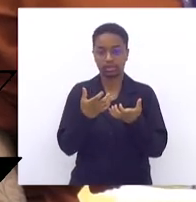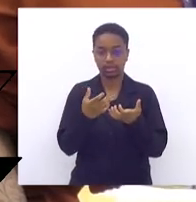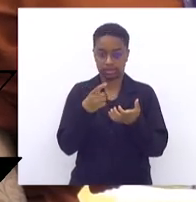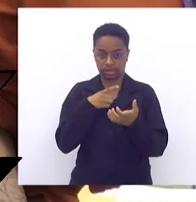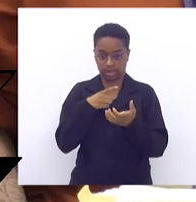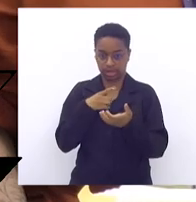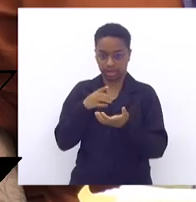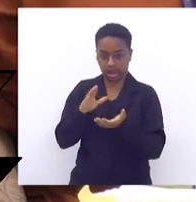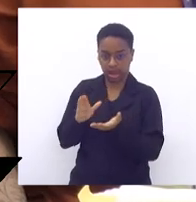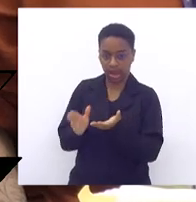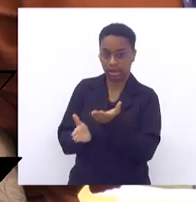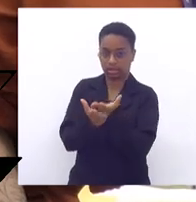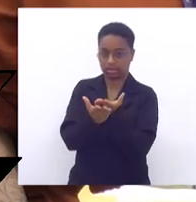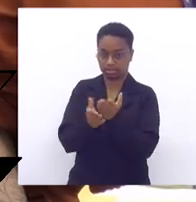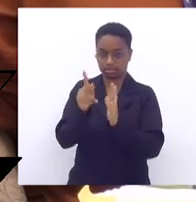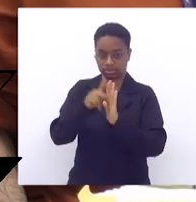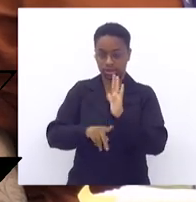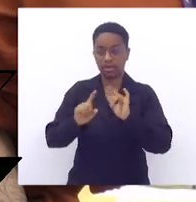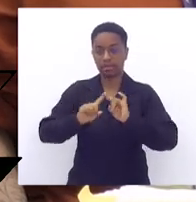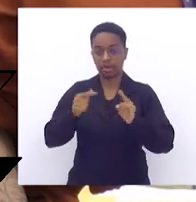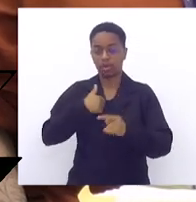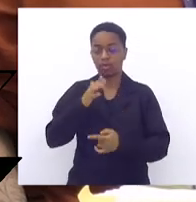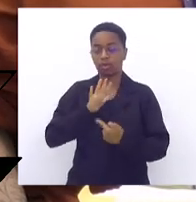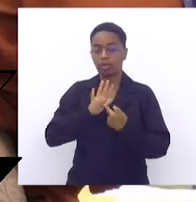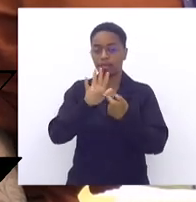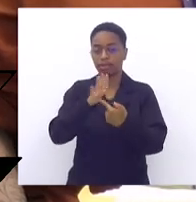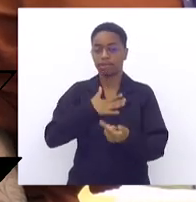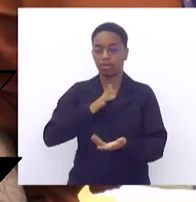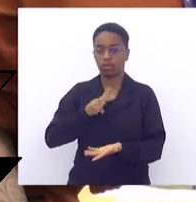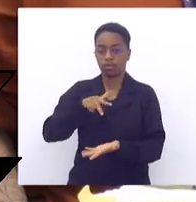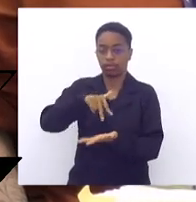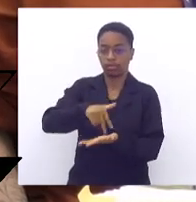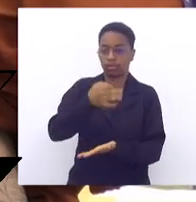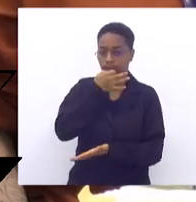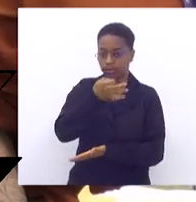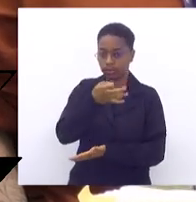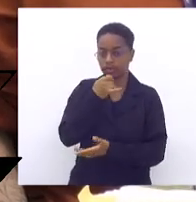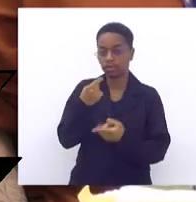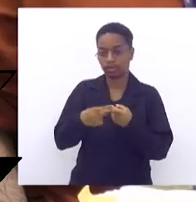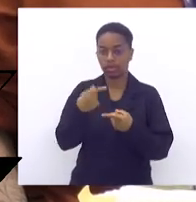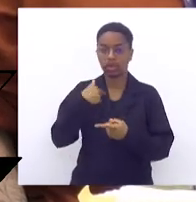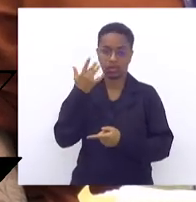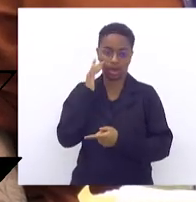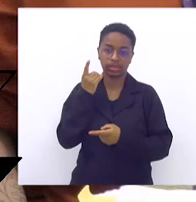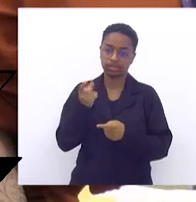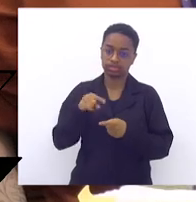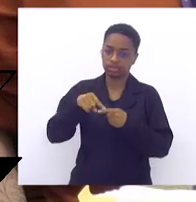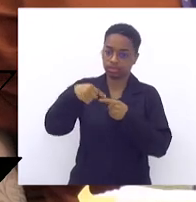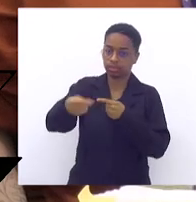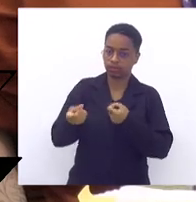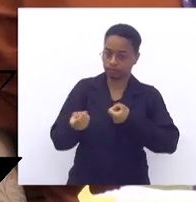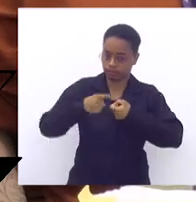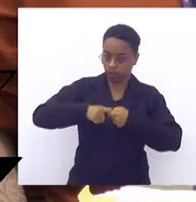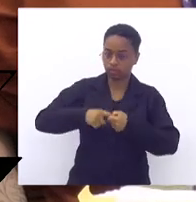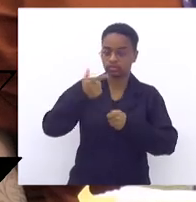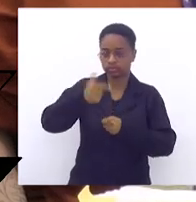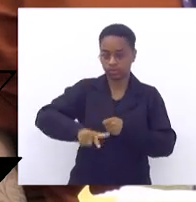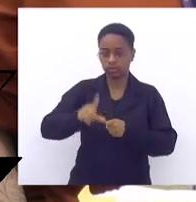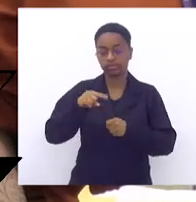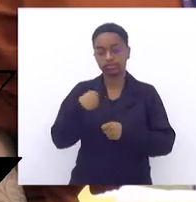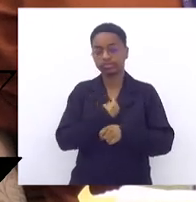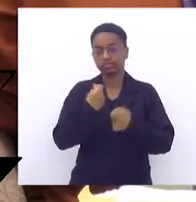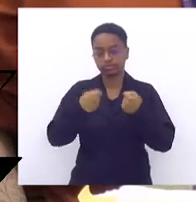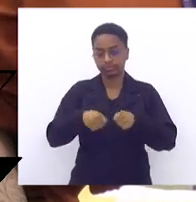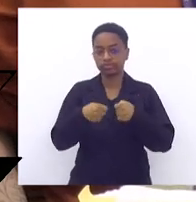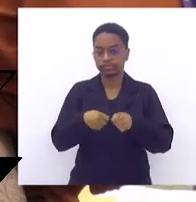anexado, só me posicionar com relação a esse debate, porque eu acho que ele vai voltar outras vezes e a gente vai ter que se